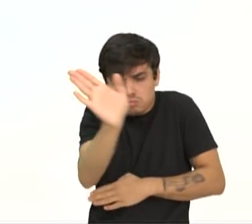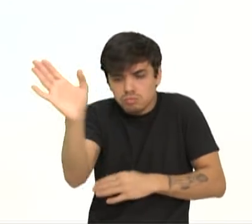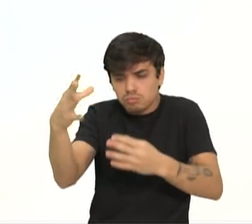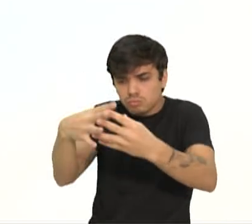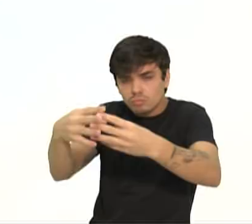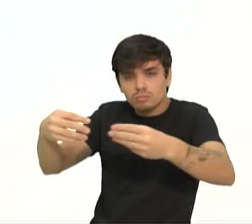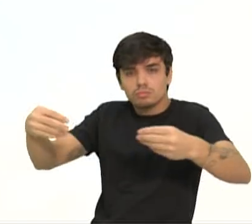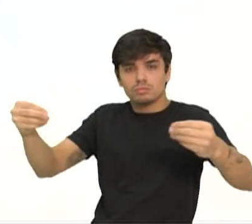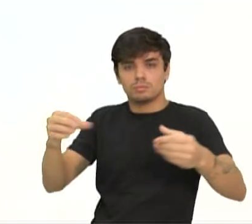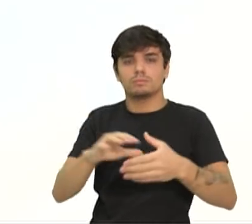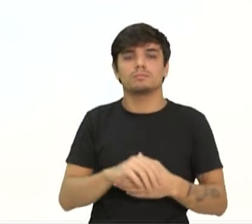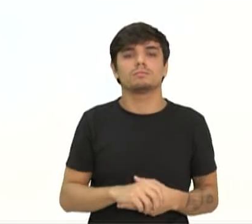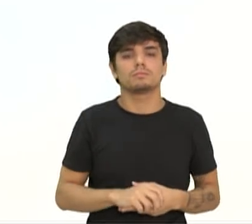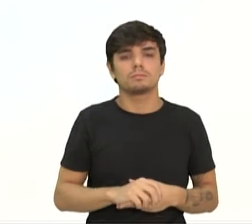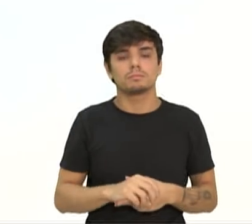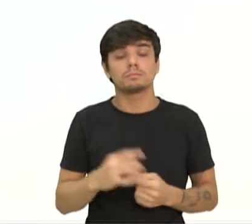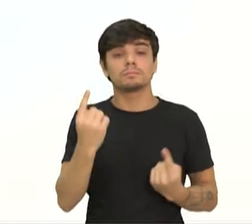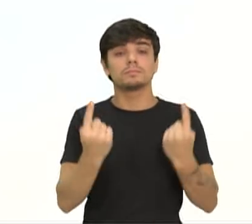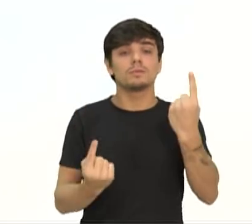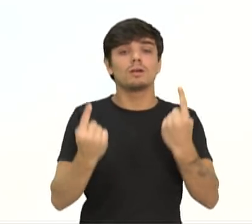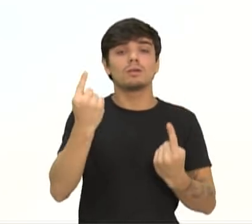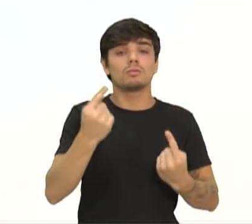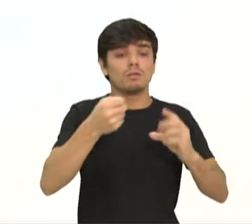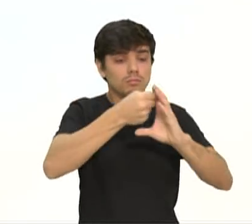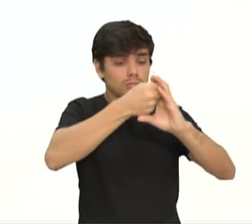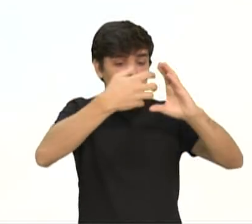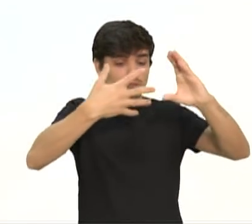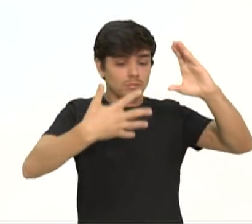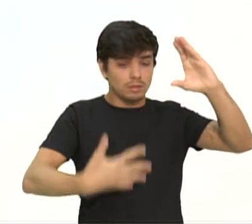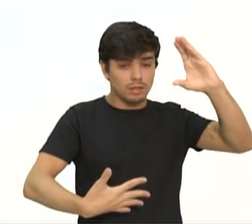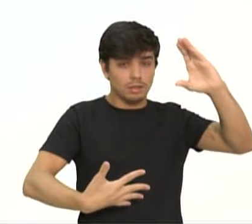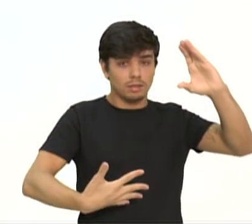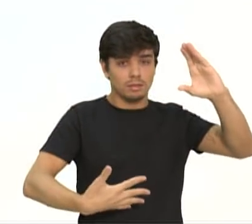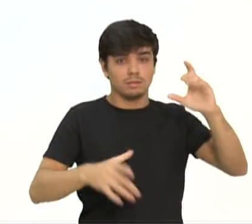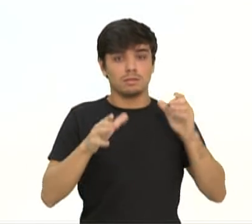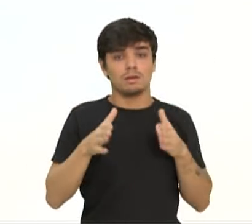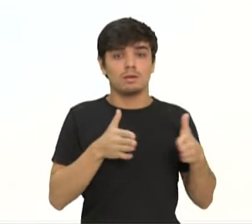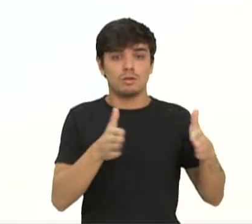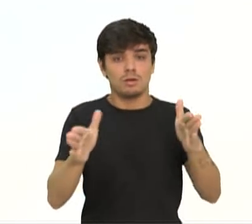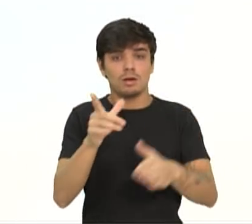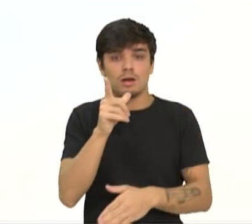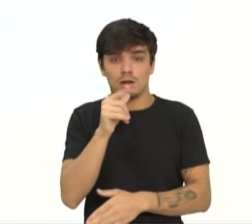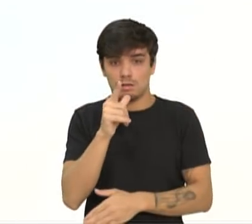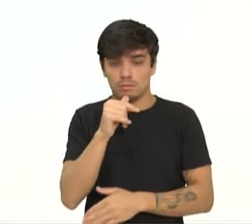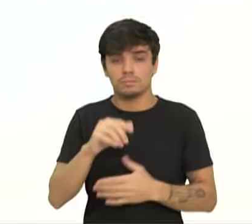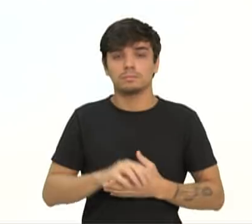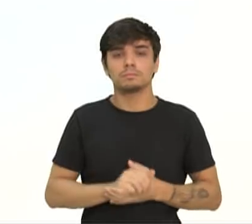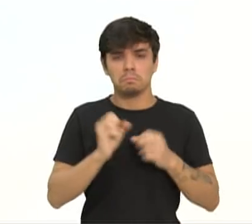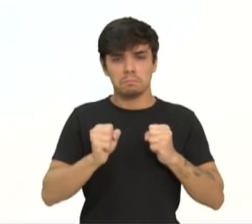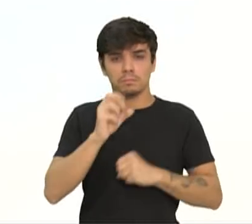atrás da mata. Quais são as características do rio? Pode responder.